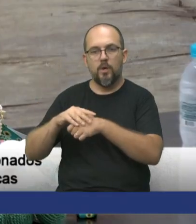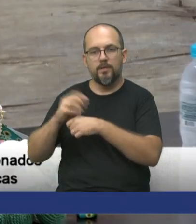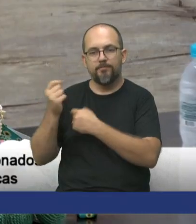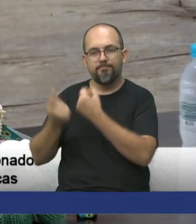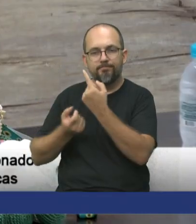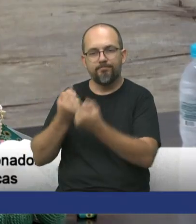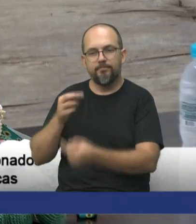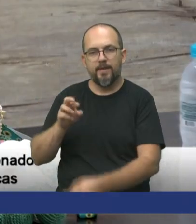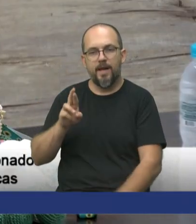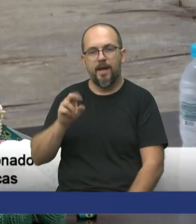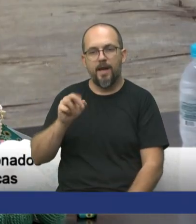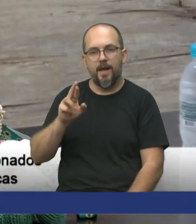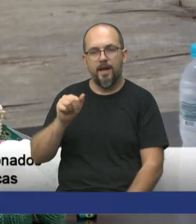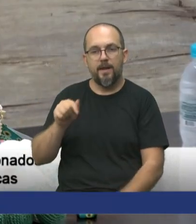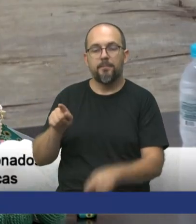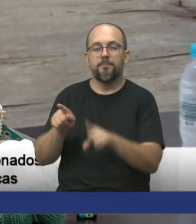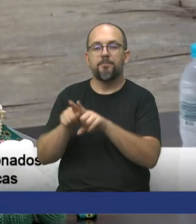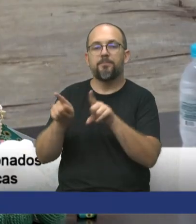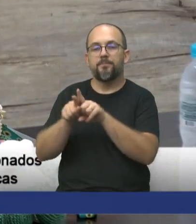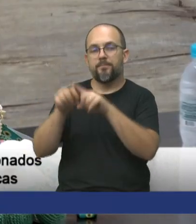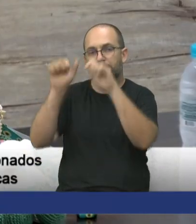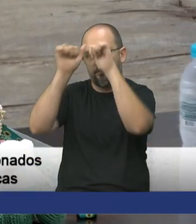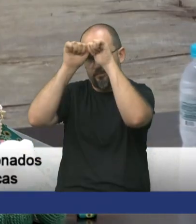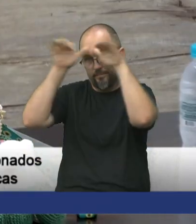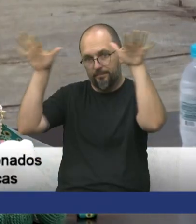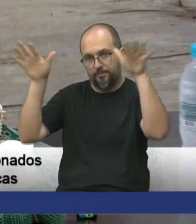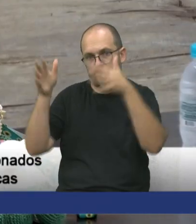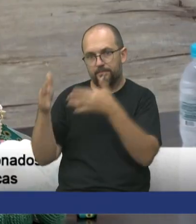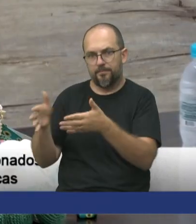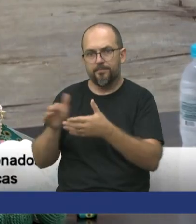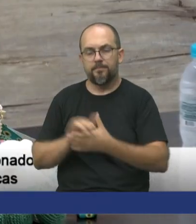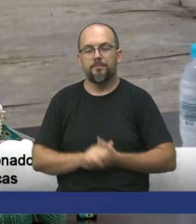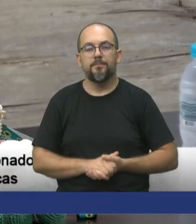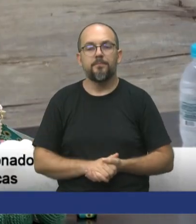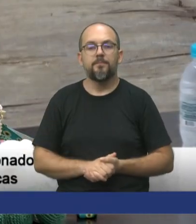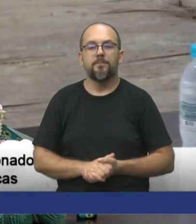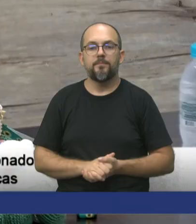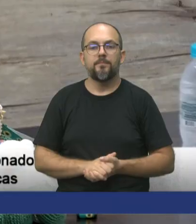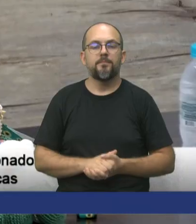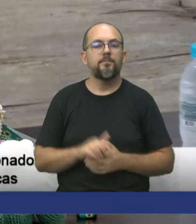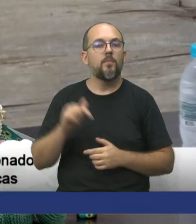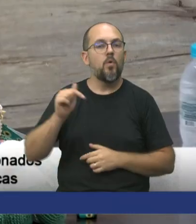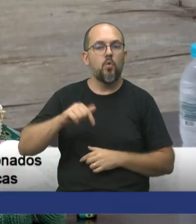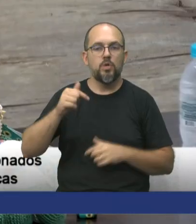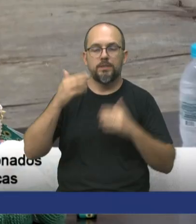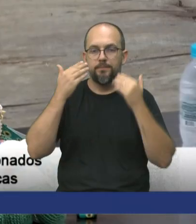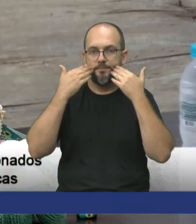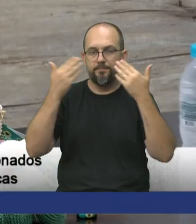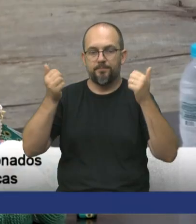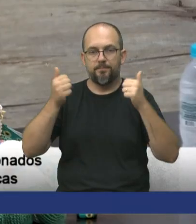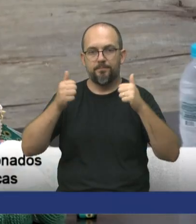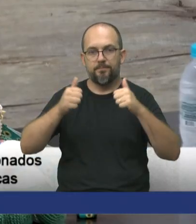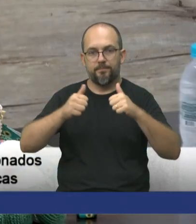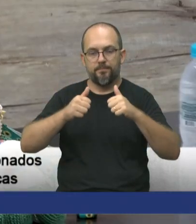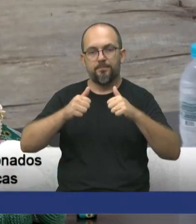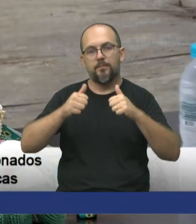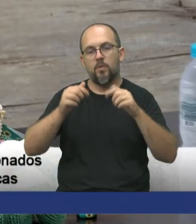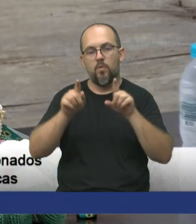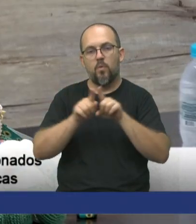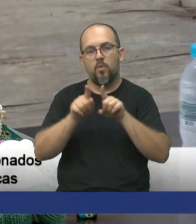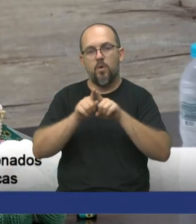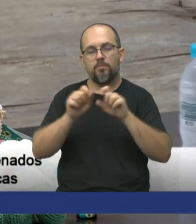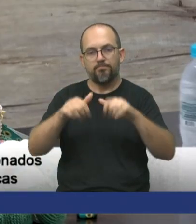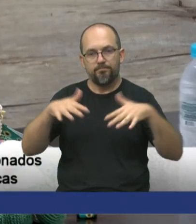com o transtorno do espectro autista. Essa audiência vai discutir os novos entendimentos jurisprudenciais e legais afeto